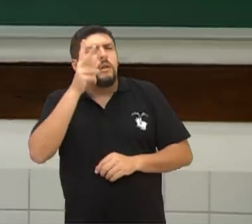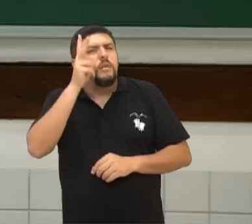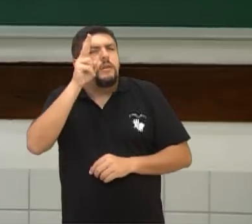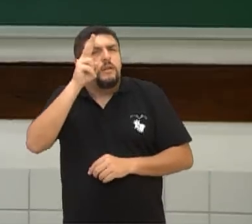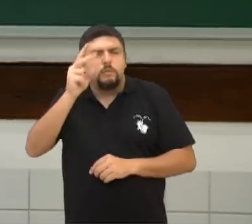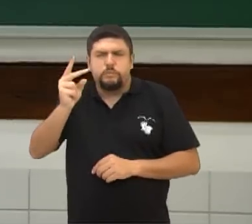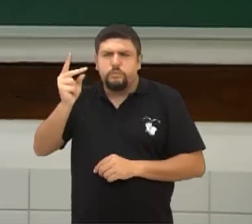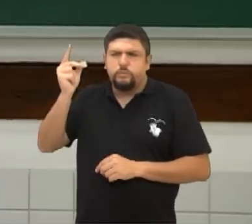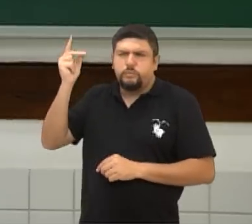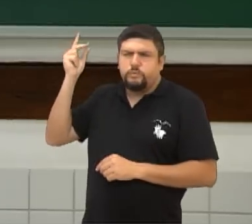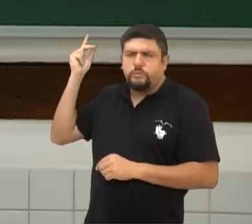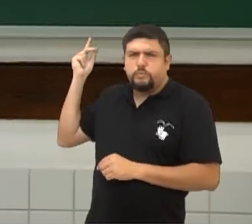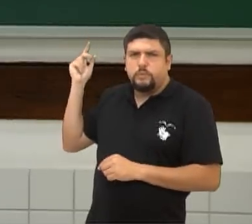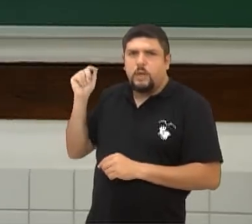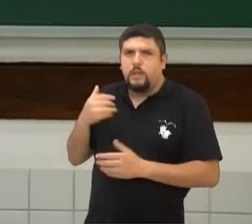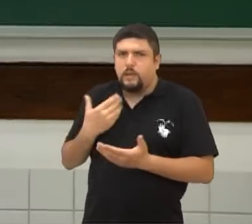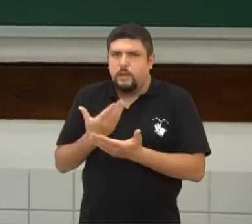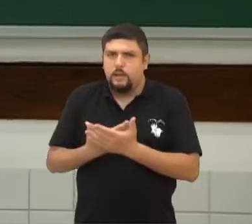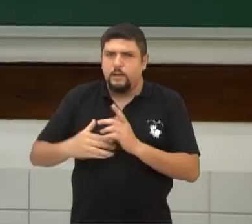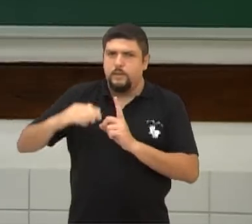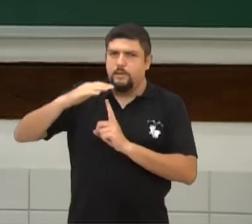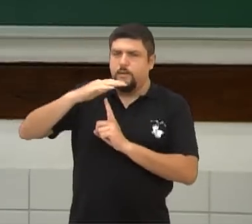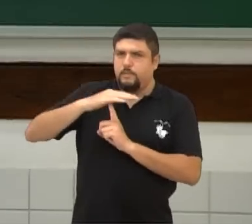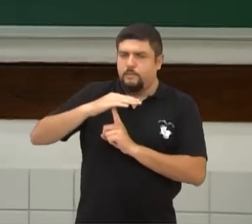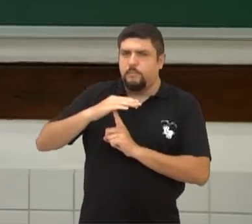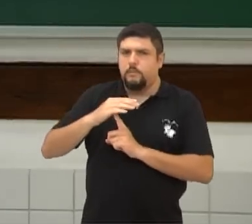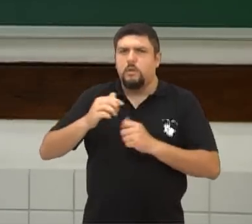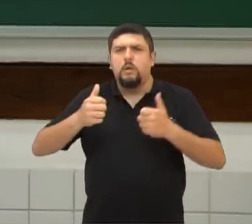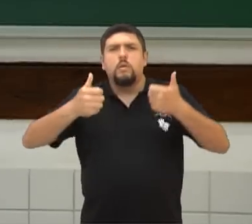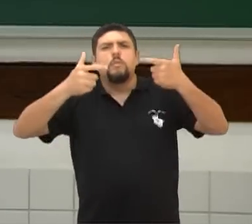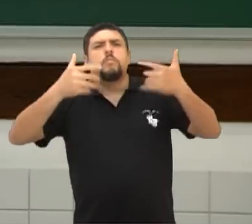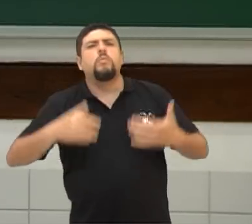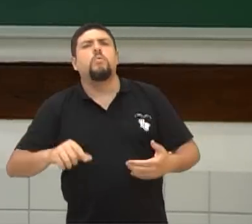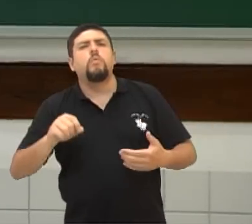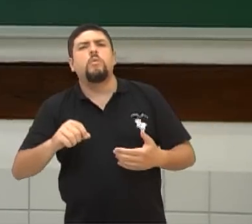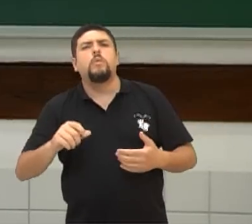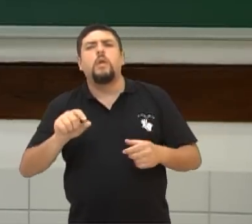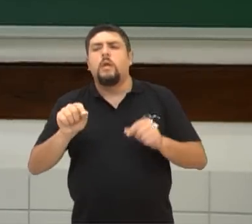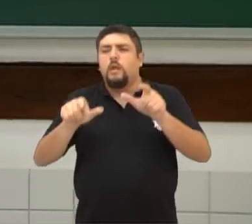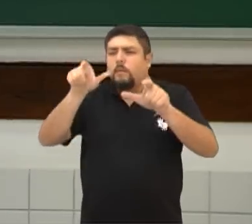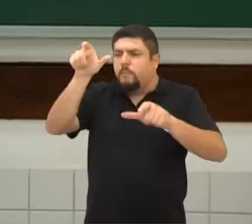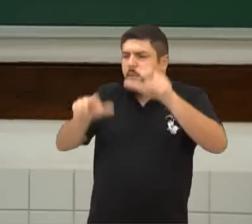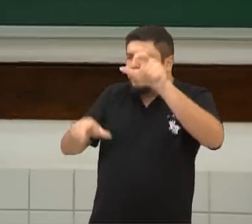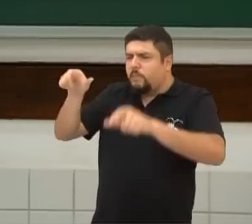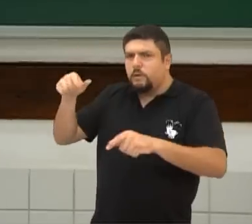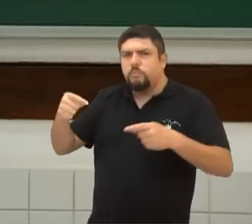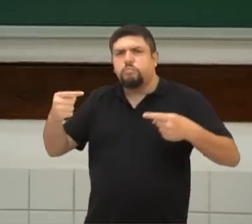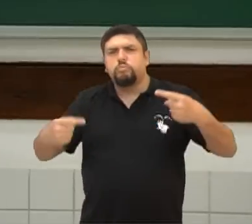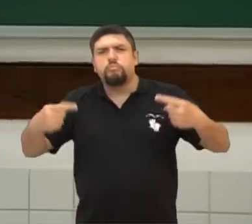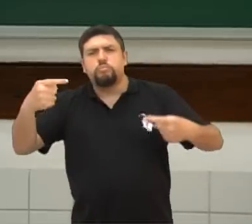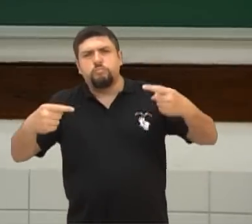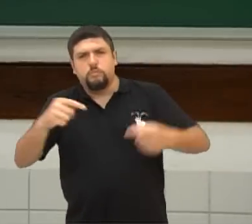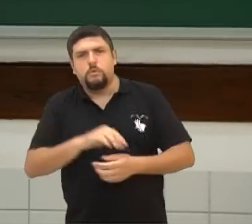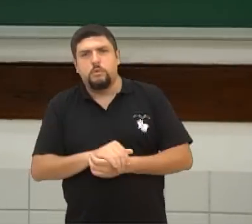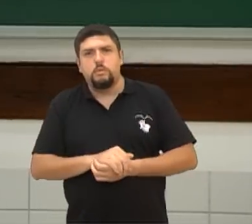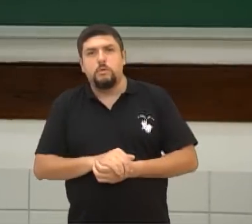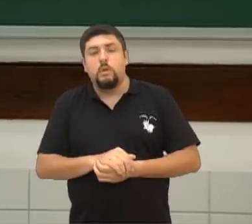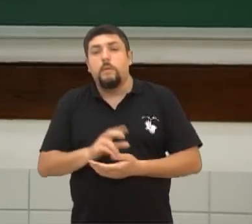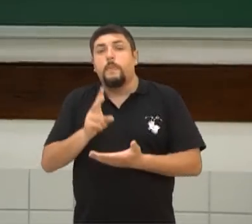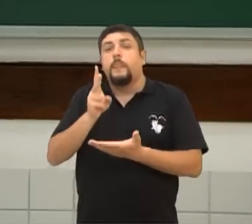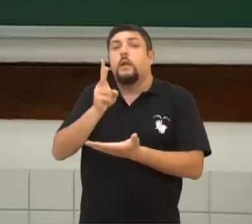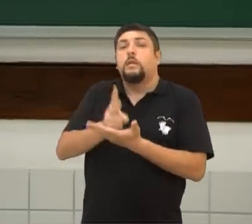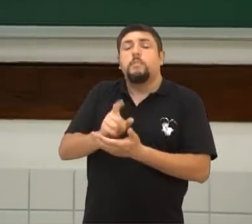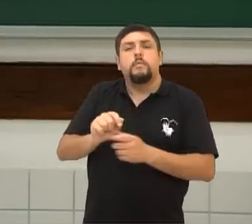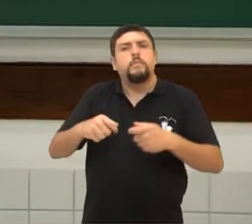desse programa da aula Paraná, a gente falou das pessoas do discurso? Que sempre nós temos que falar